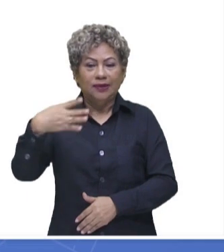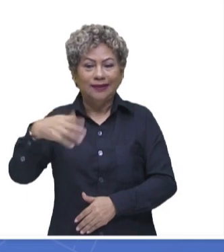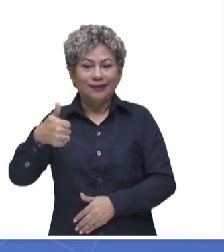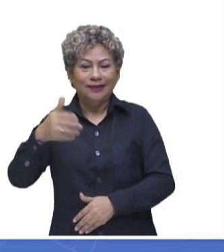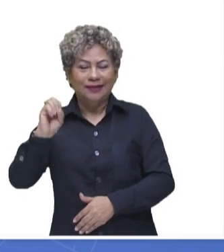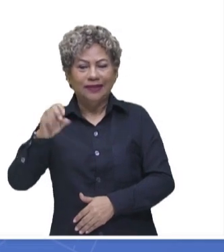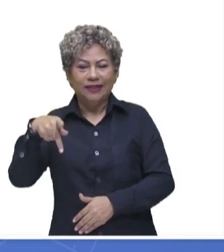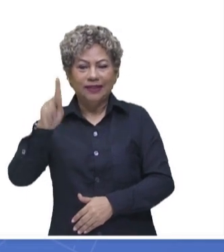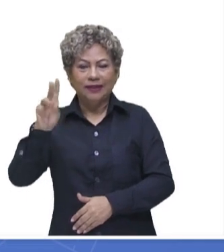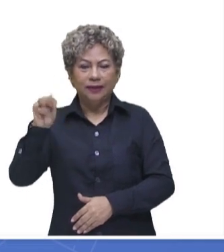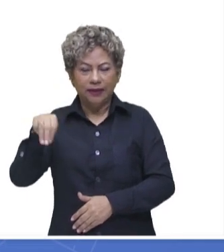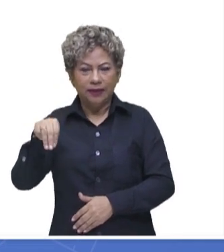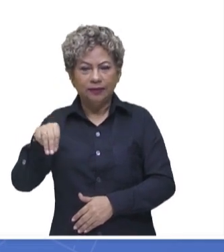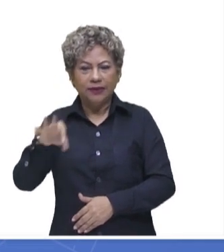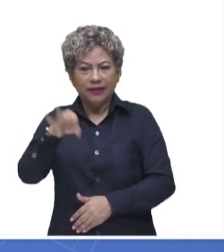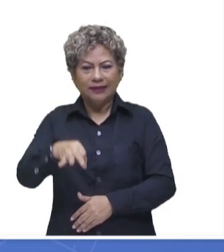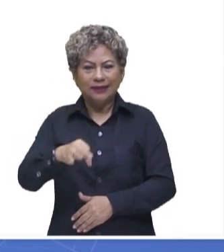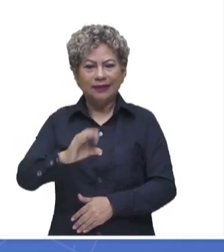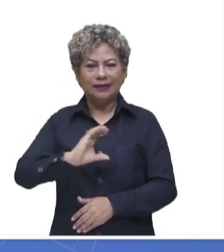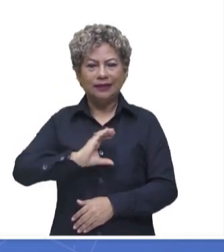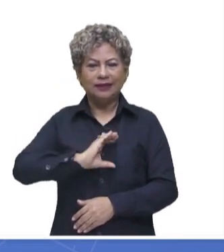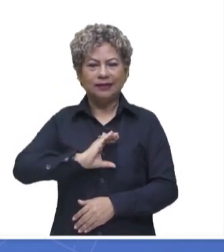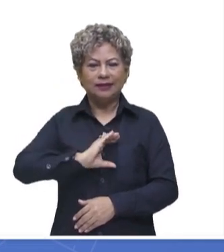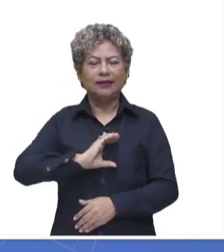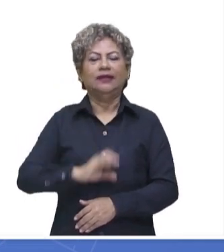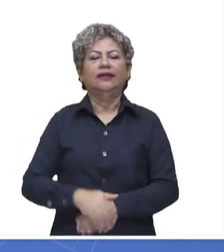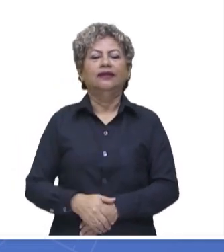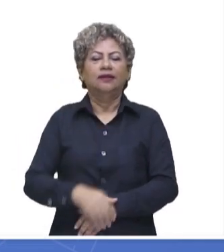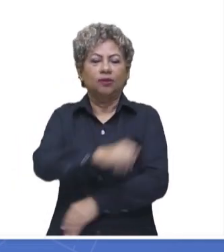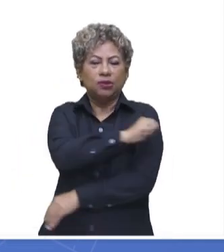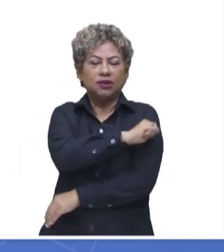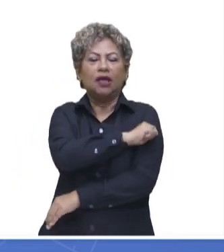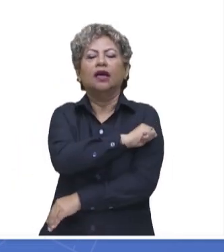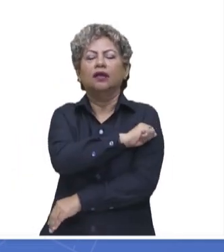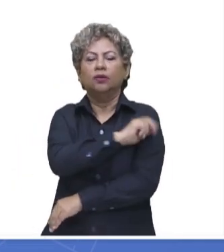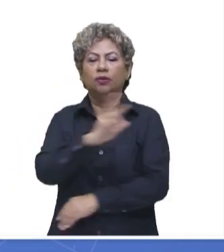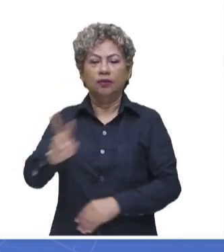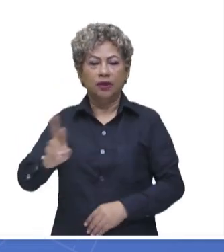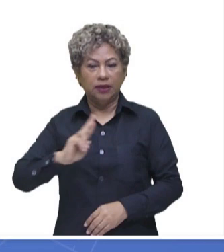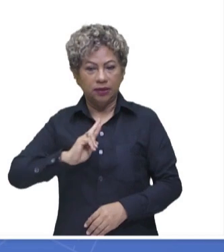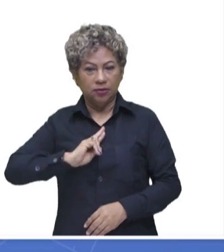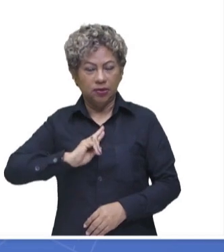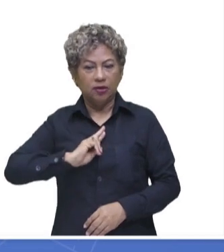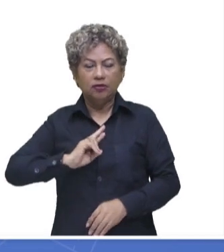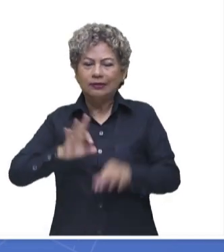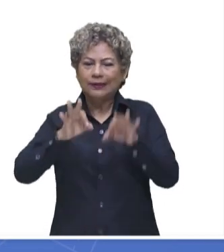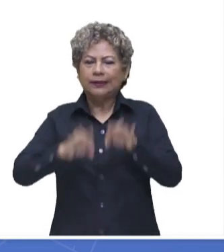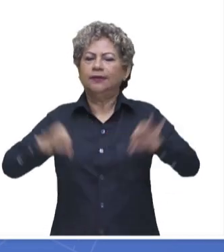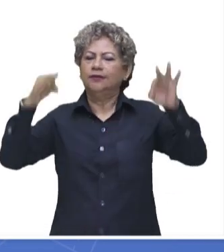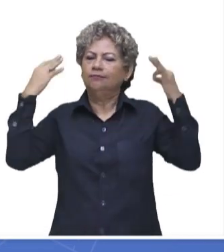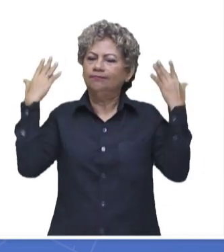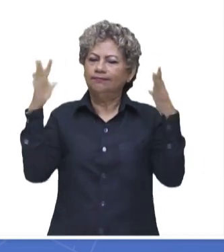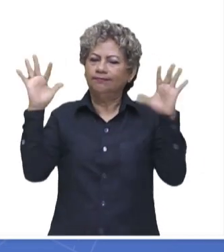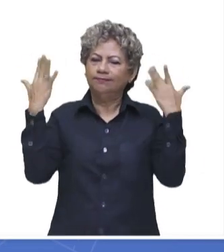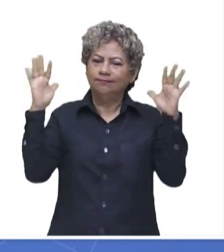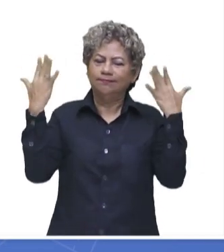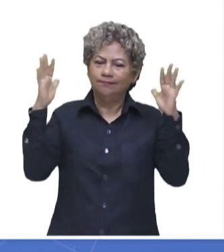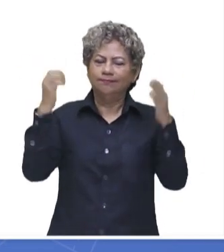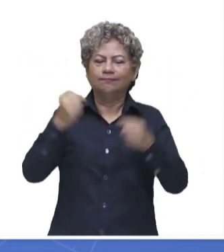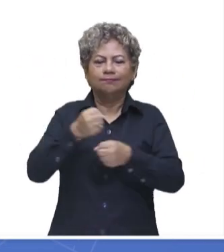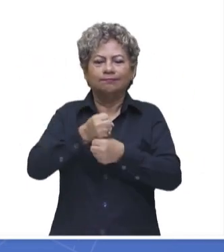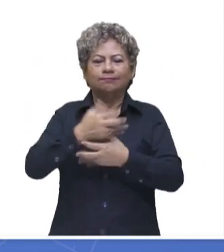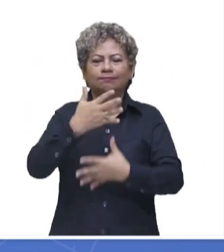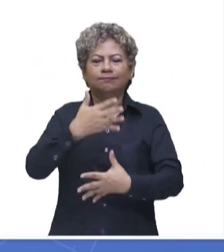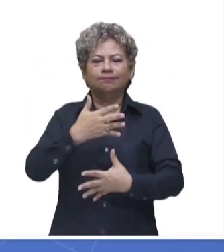letra C, conforme disseram os nossos alunos aí no chat, né?